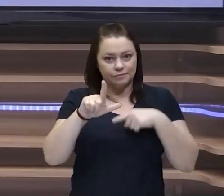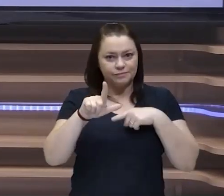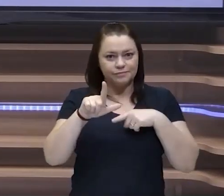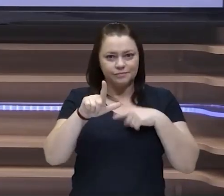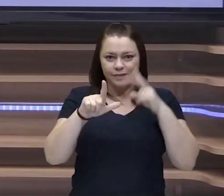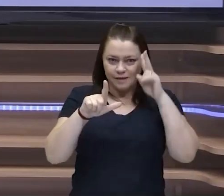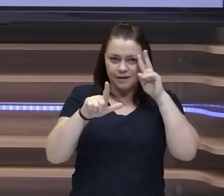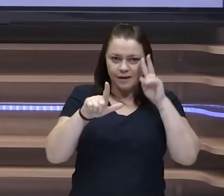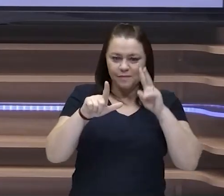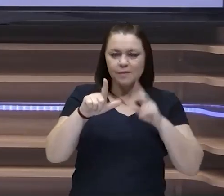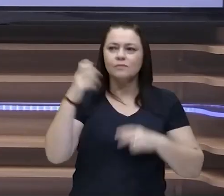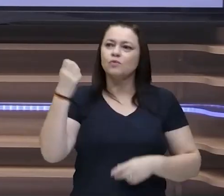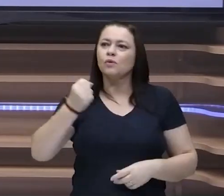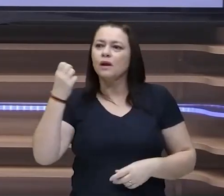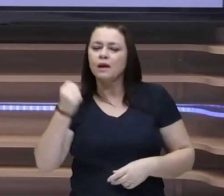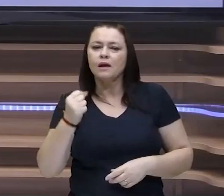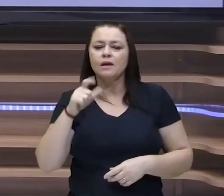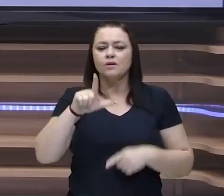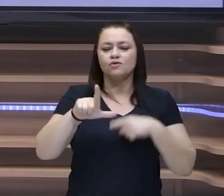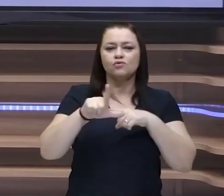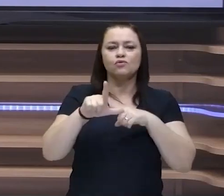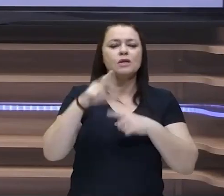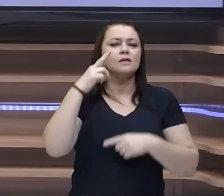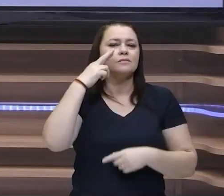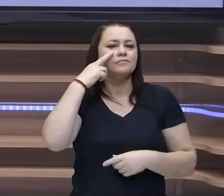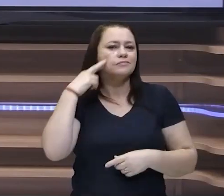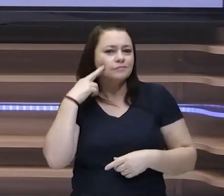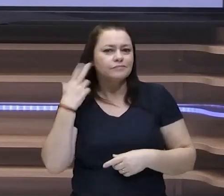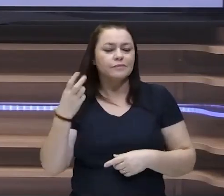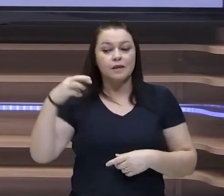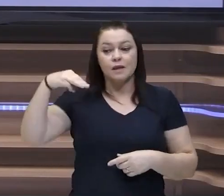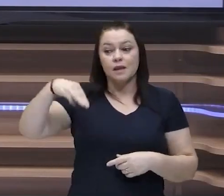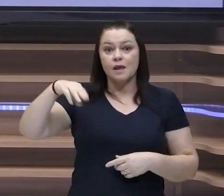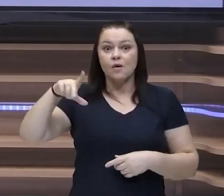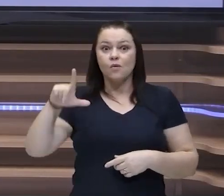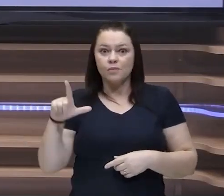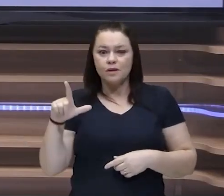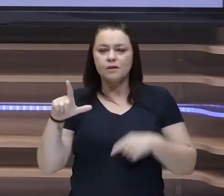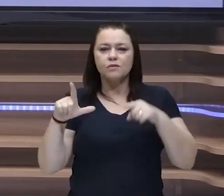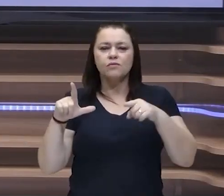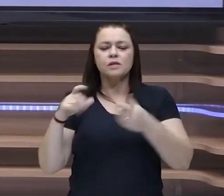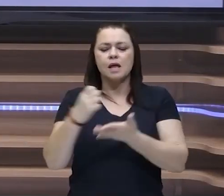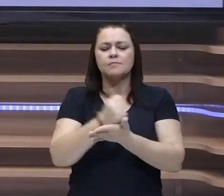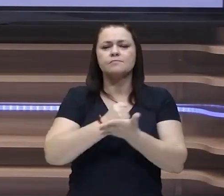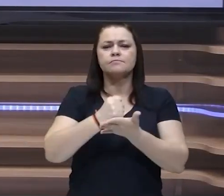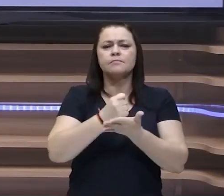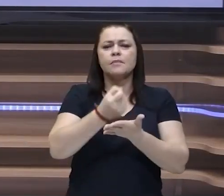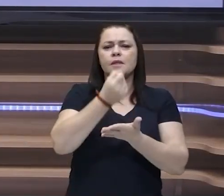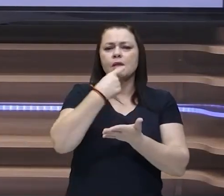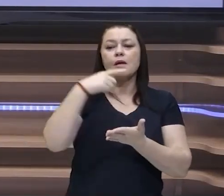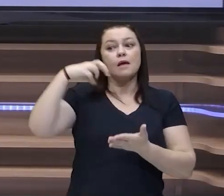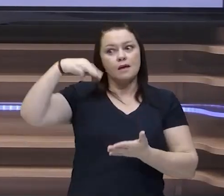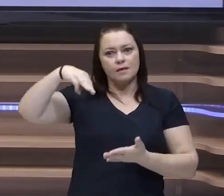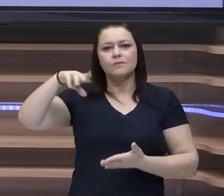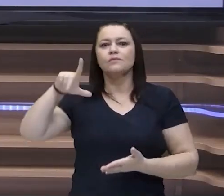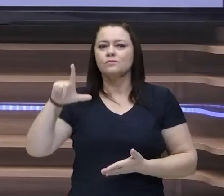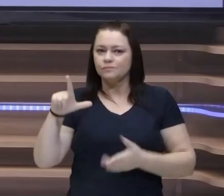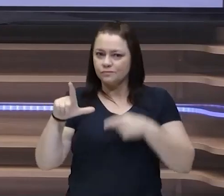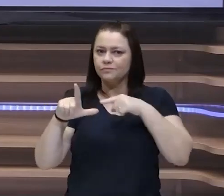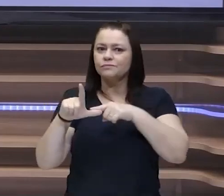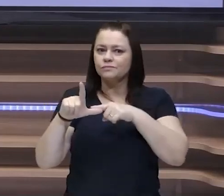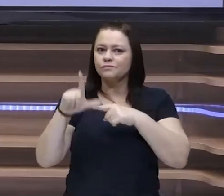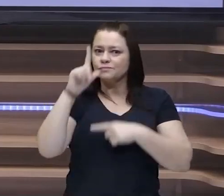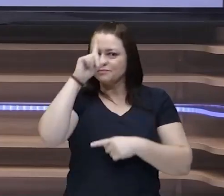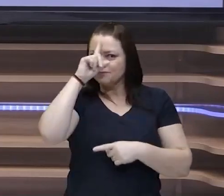litro do leite, o litro do refrigerante, o mililitro quando você está tomando um remédio no hospital, tá certo? Mas também nós temos o